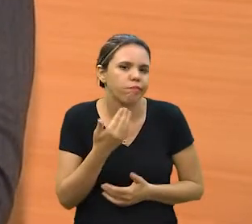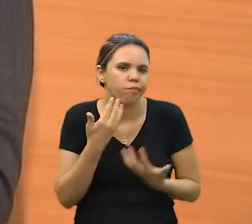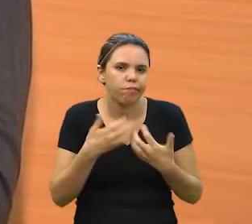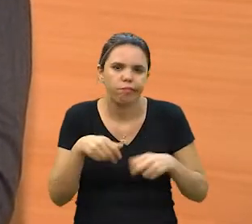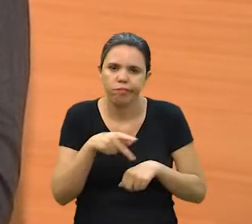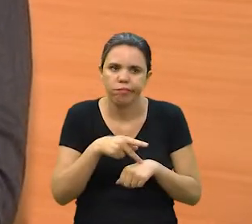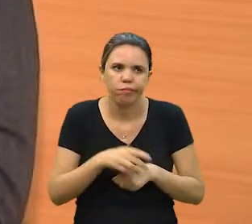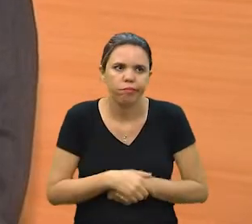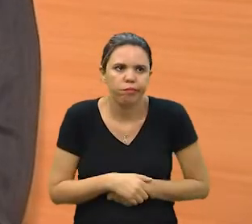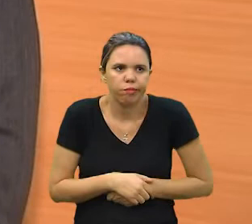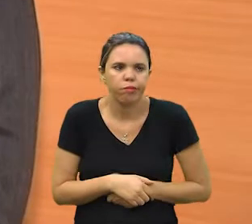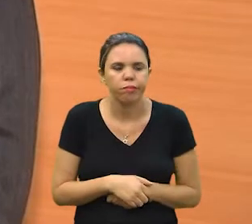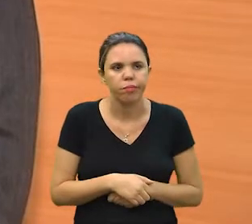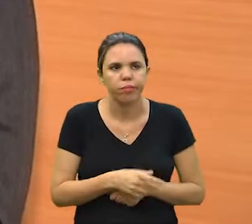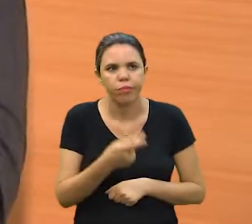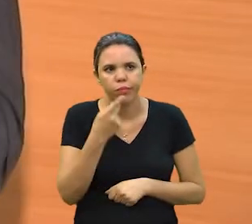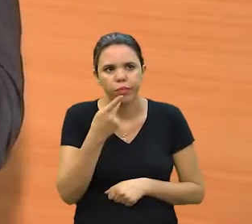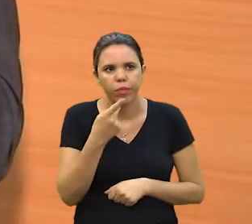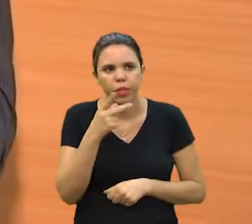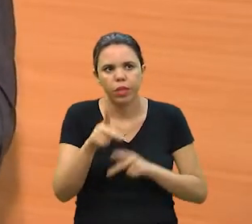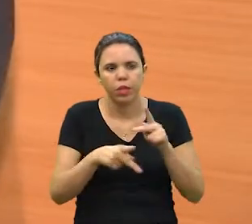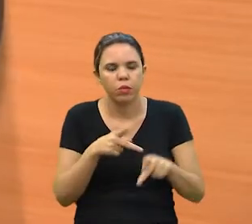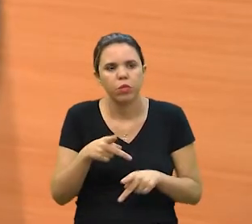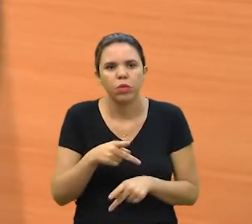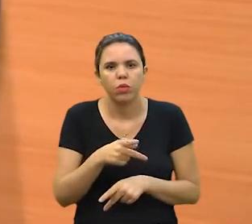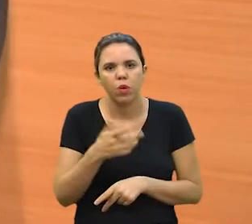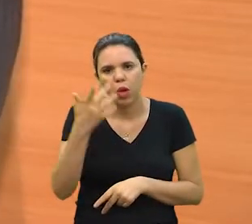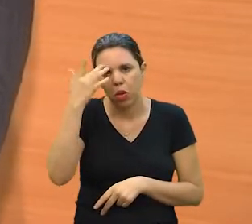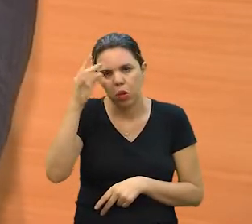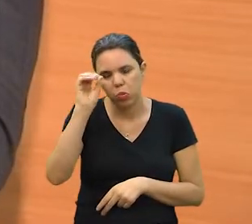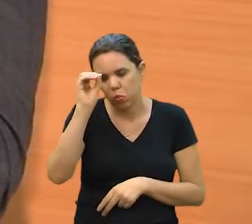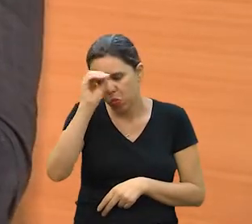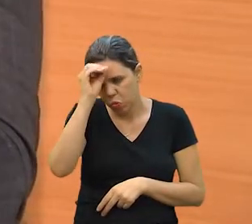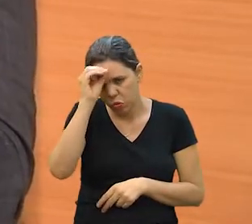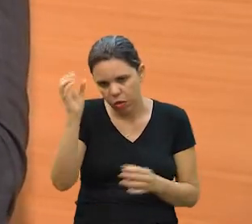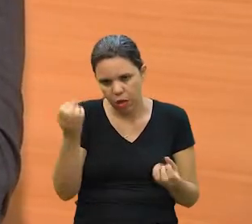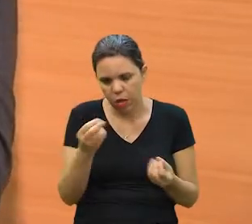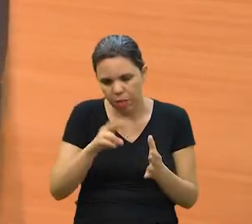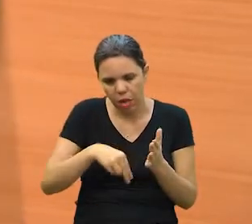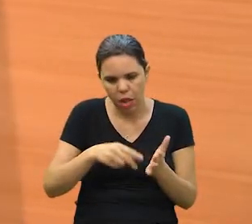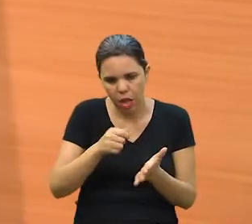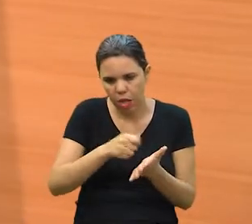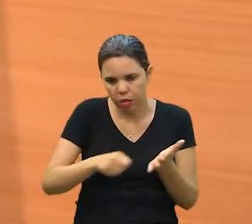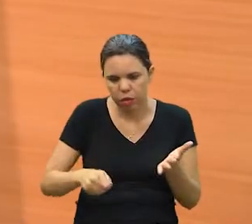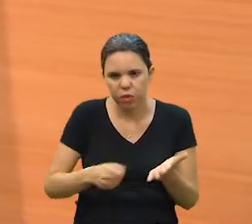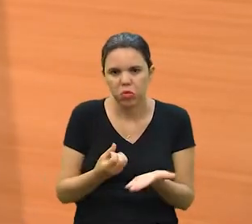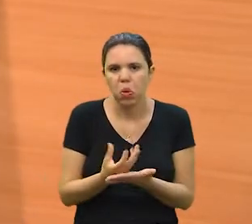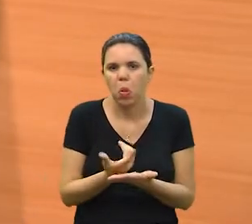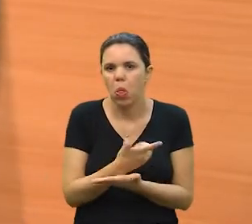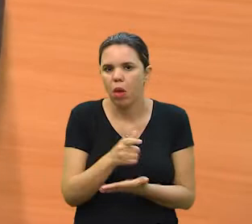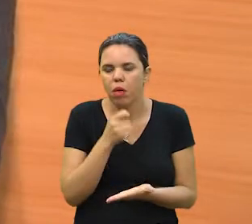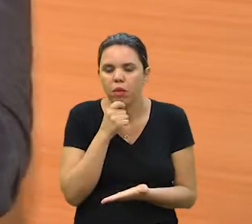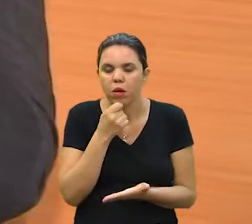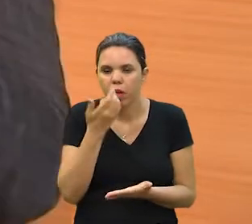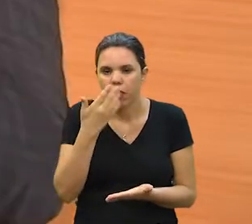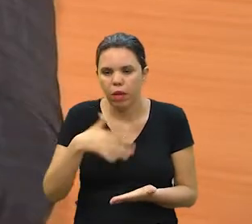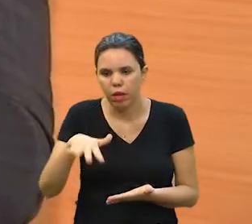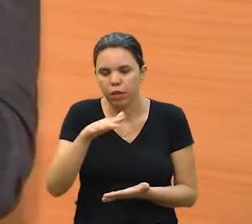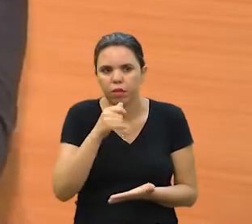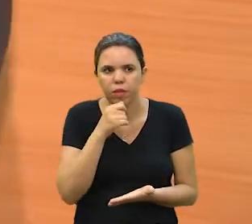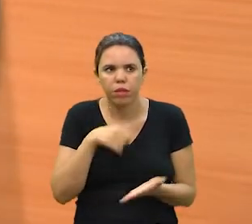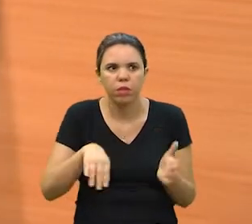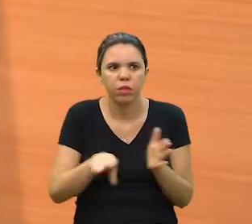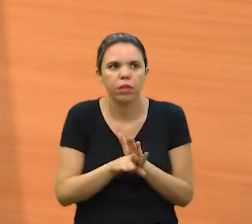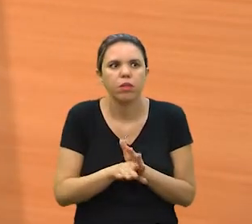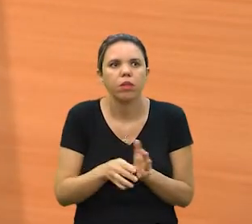fazendo bem para o país. Então eu vou falar dos analfabetos funcionais. Hoje tem crianças, e a Covid só piorou isso, tem